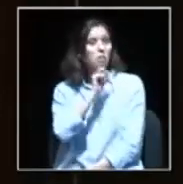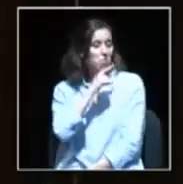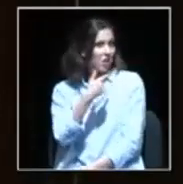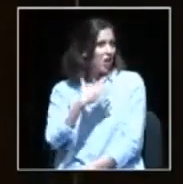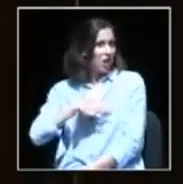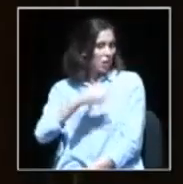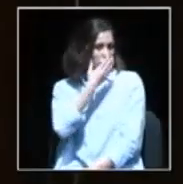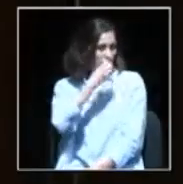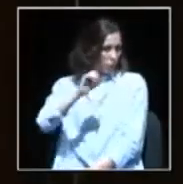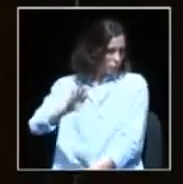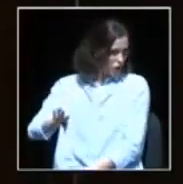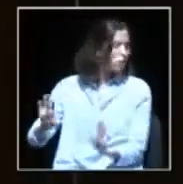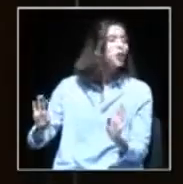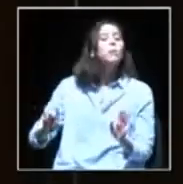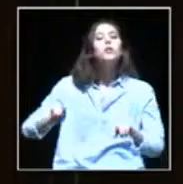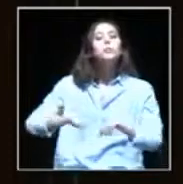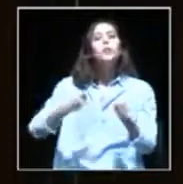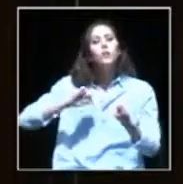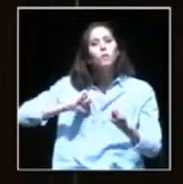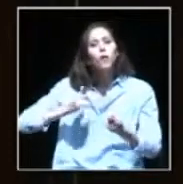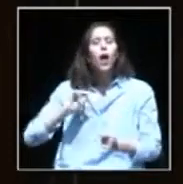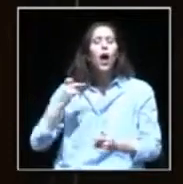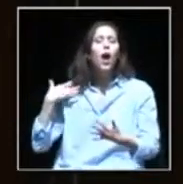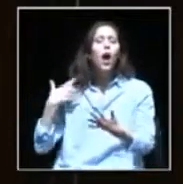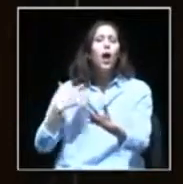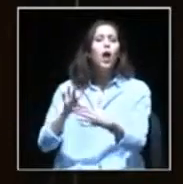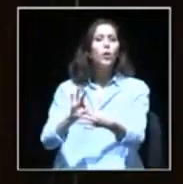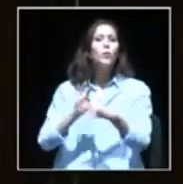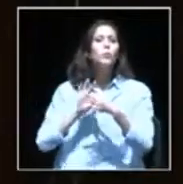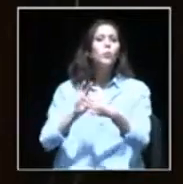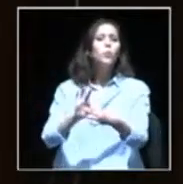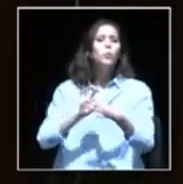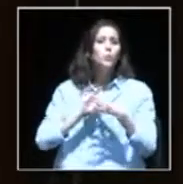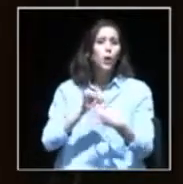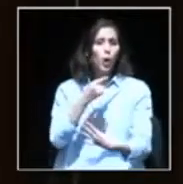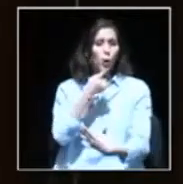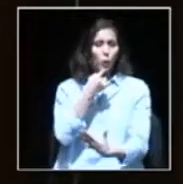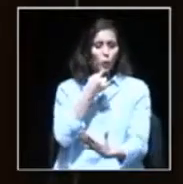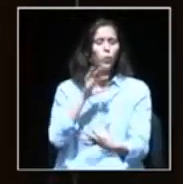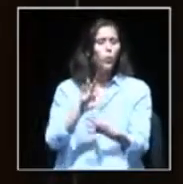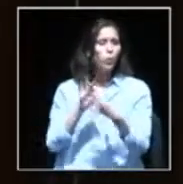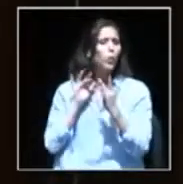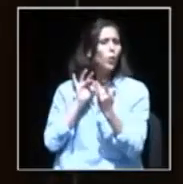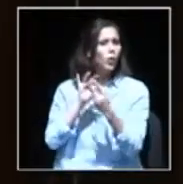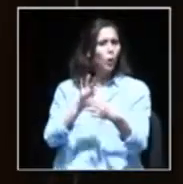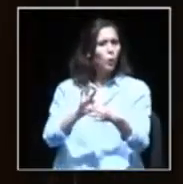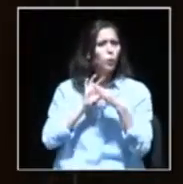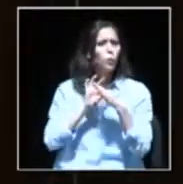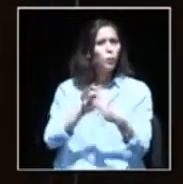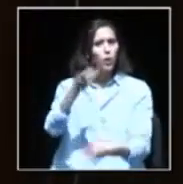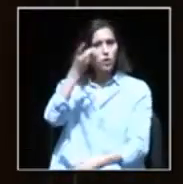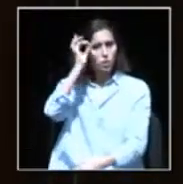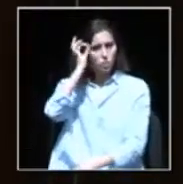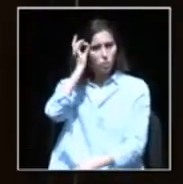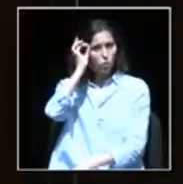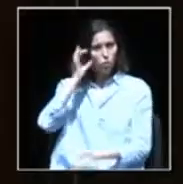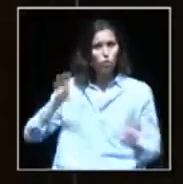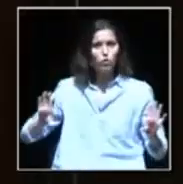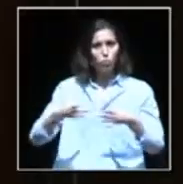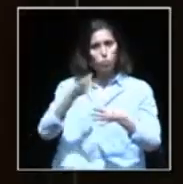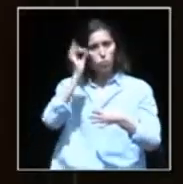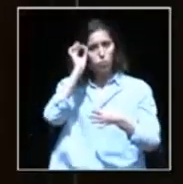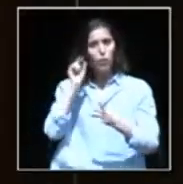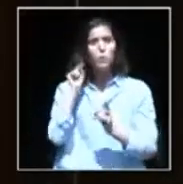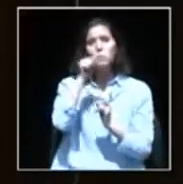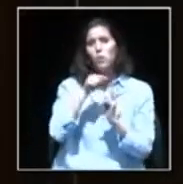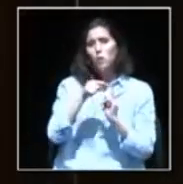ignorar, os verdes ao longo dos anos têm mantido uma relação de muita proximidade, um contacto muito próximo com o Regimento de Sapadores Bombeiros. Não fomos lá